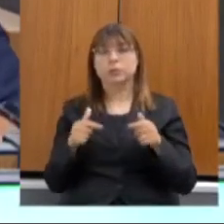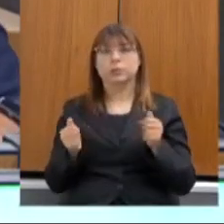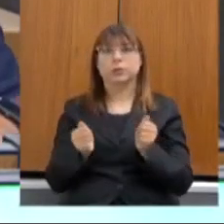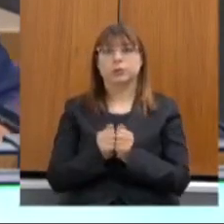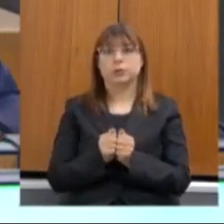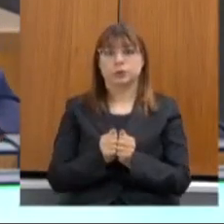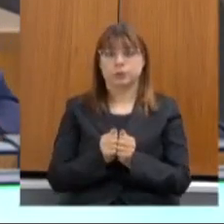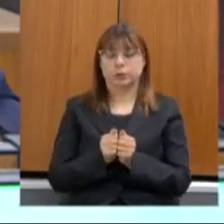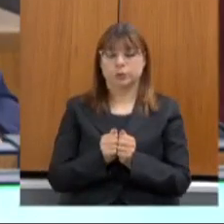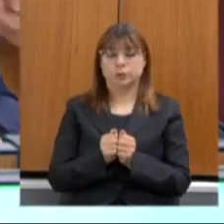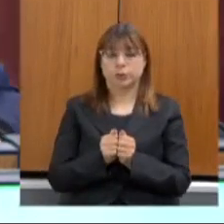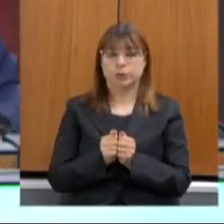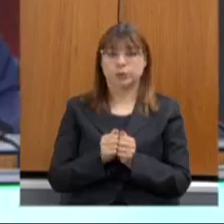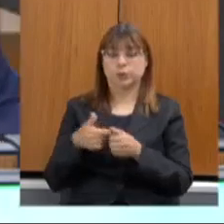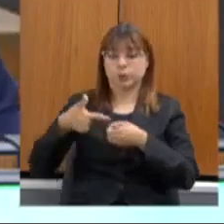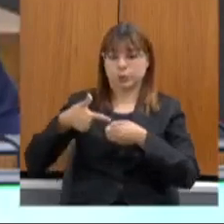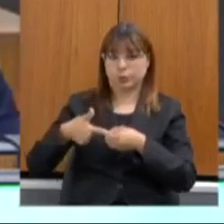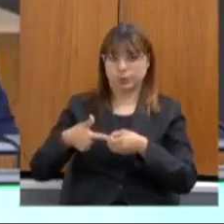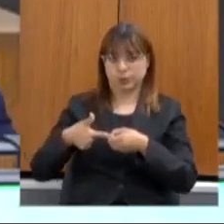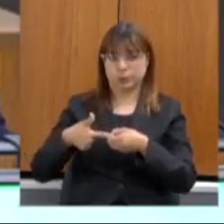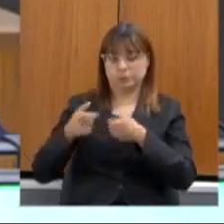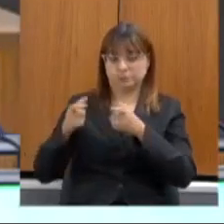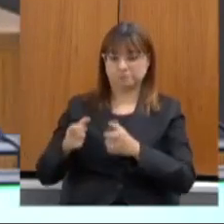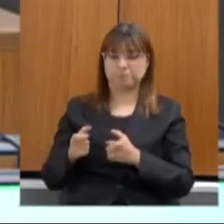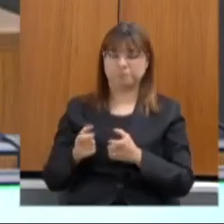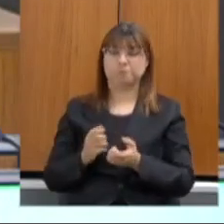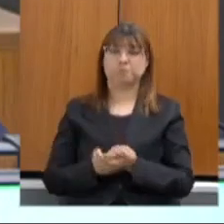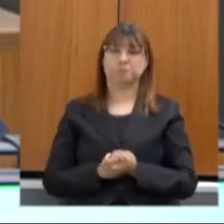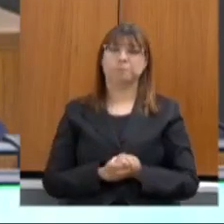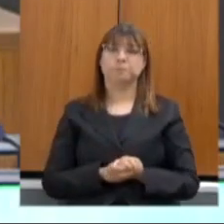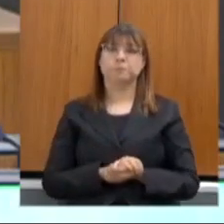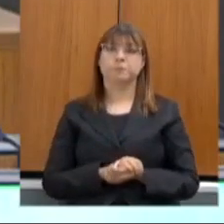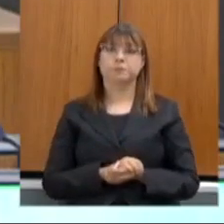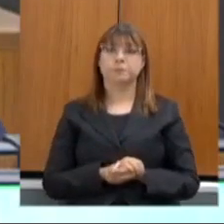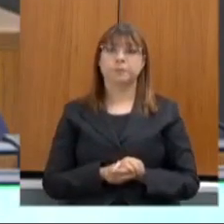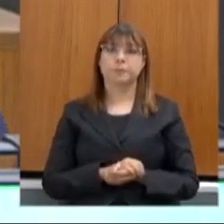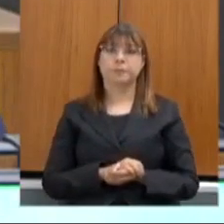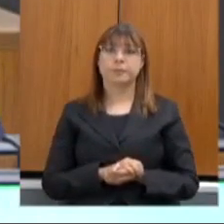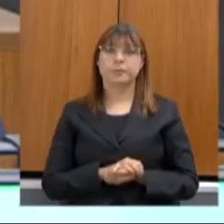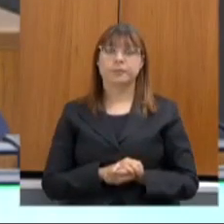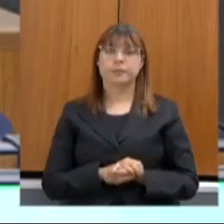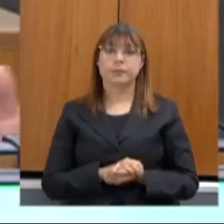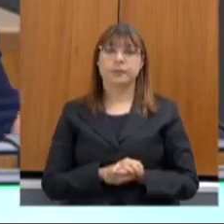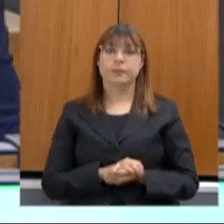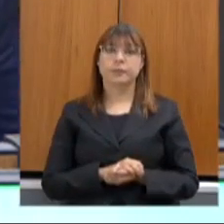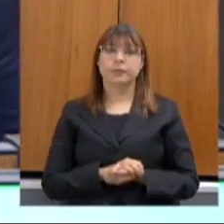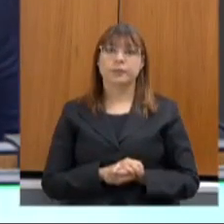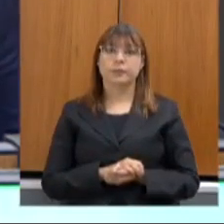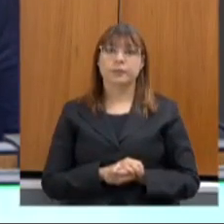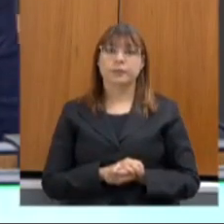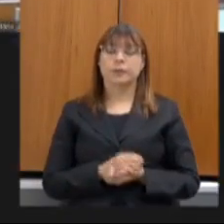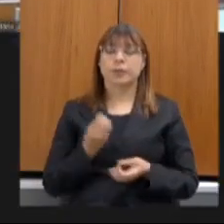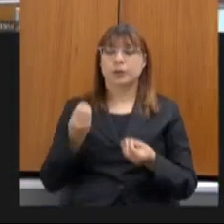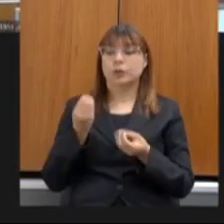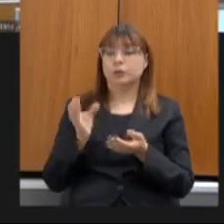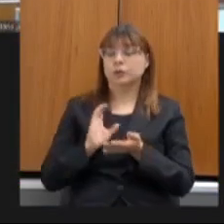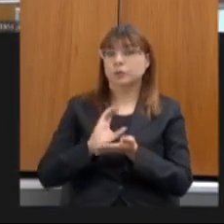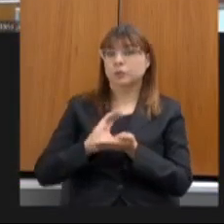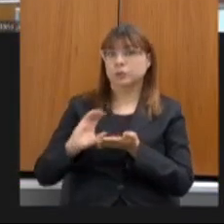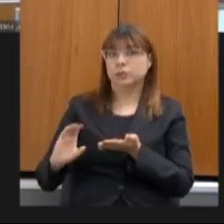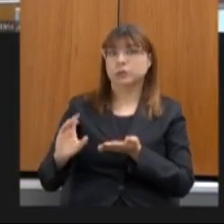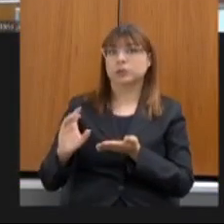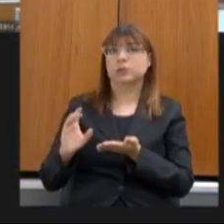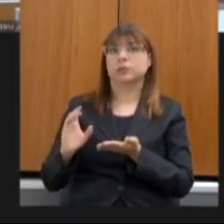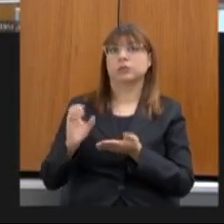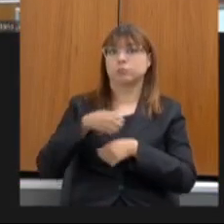trabalho junto aos postos de gasolina pode passar e pode passar é sobre a situação de investimento eu